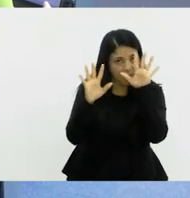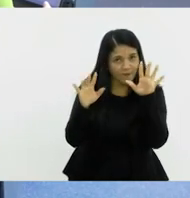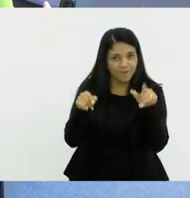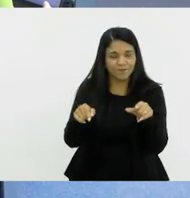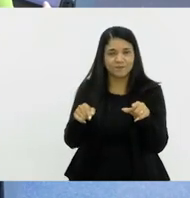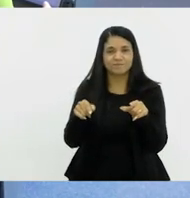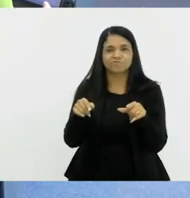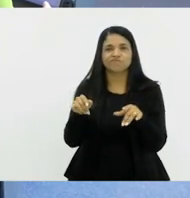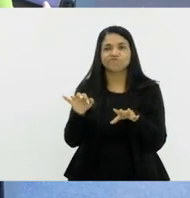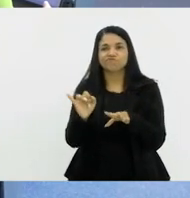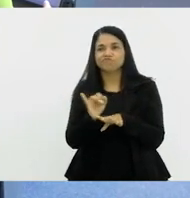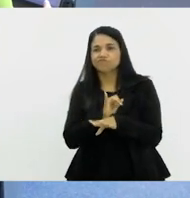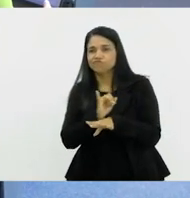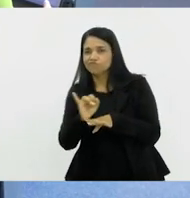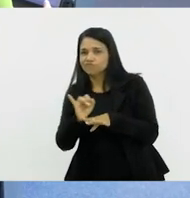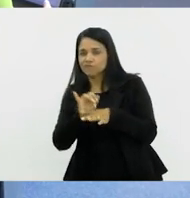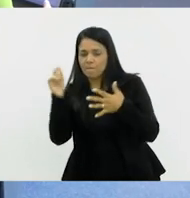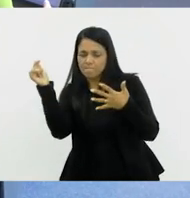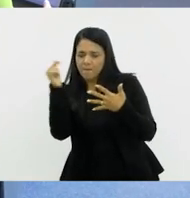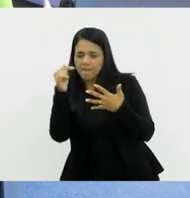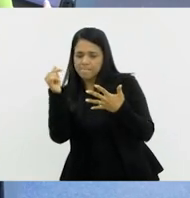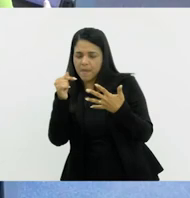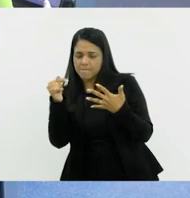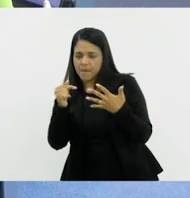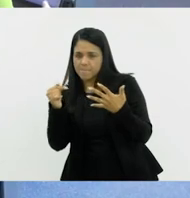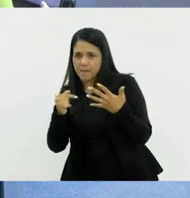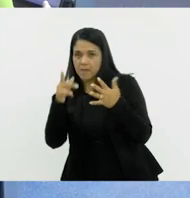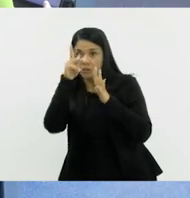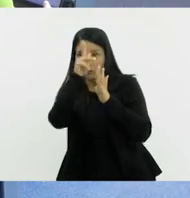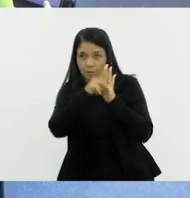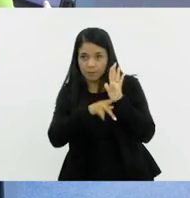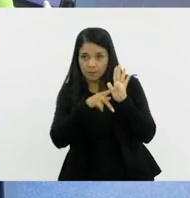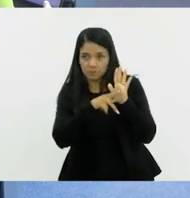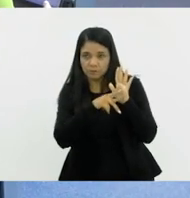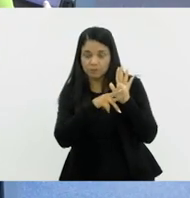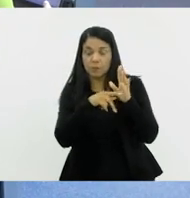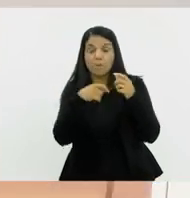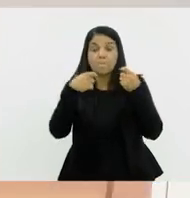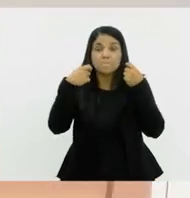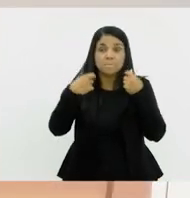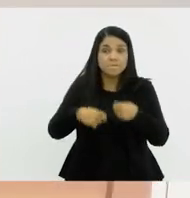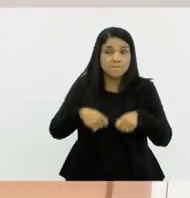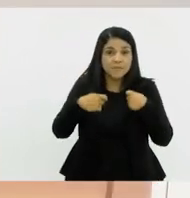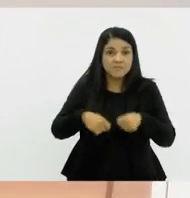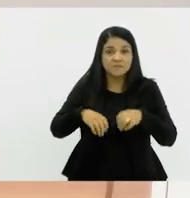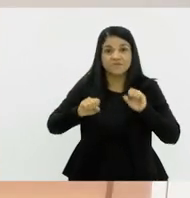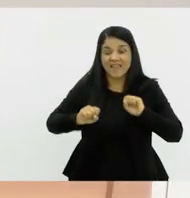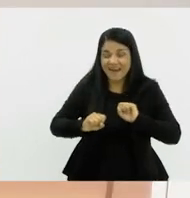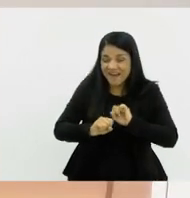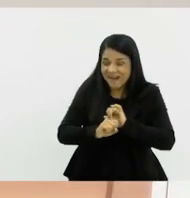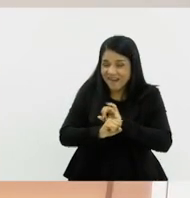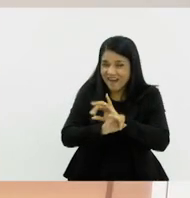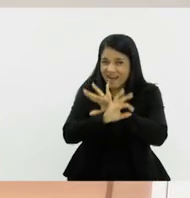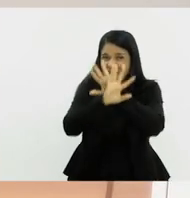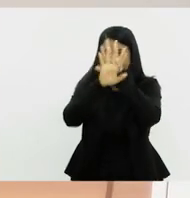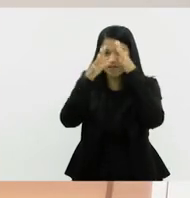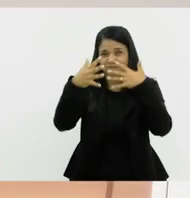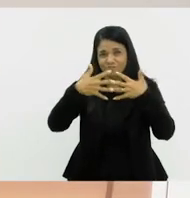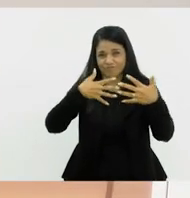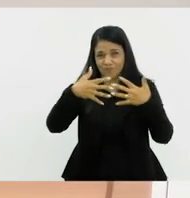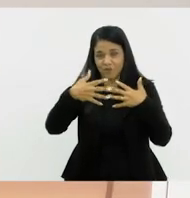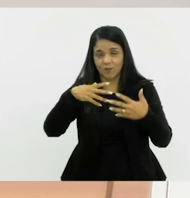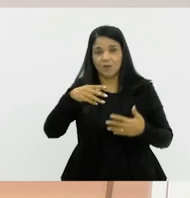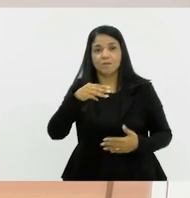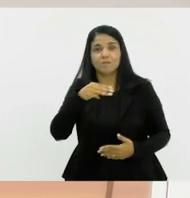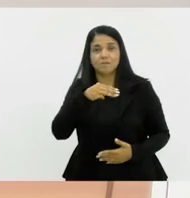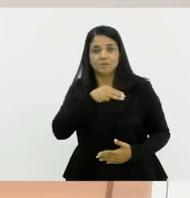os argumentos apresentados no plano, eles precisam ser esclarecidos e o MP